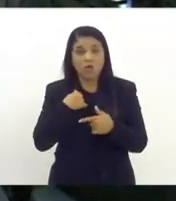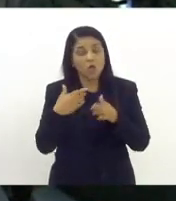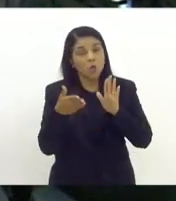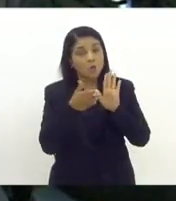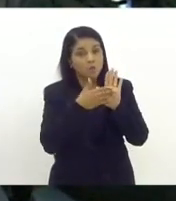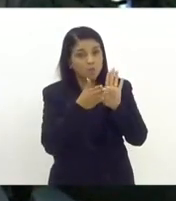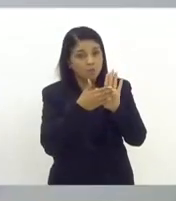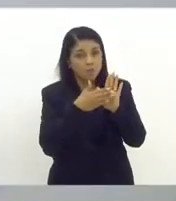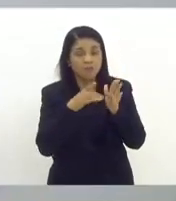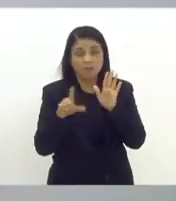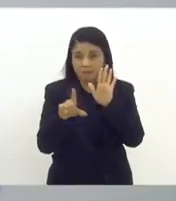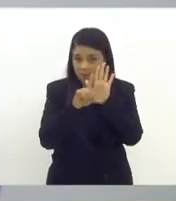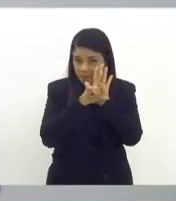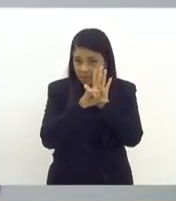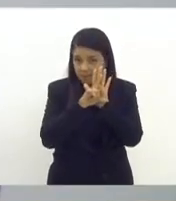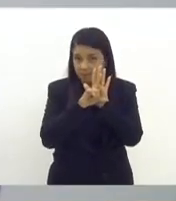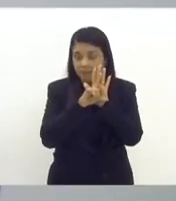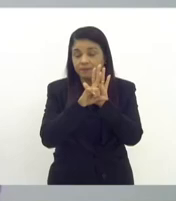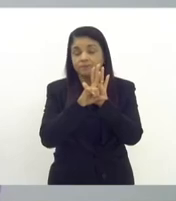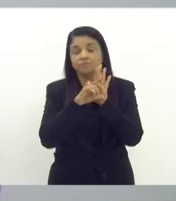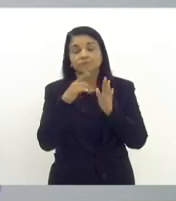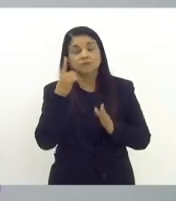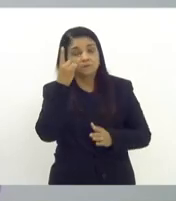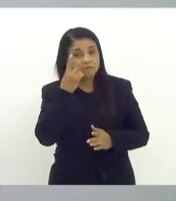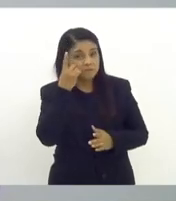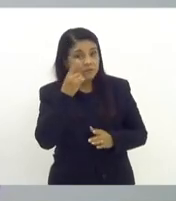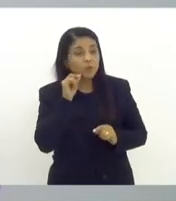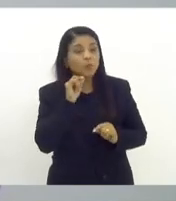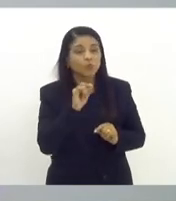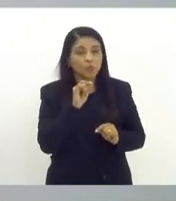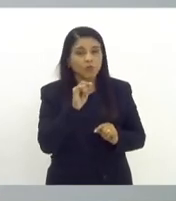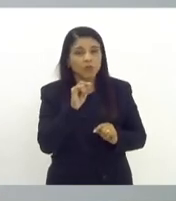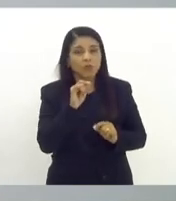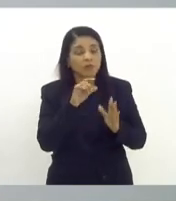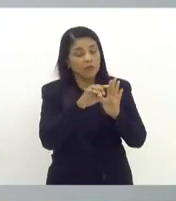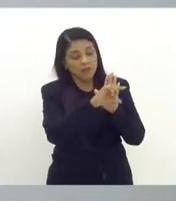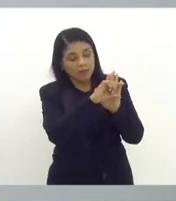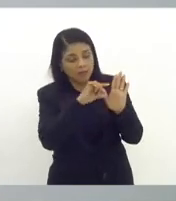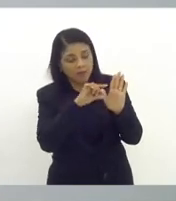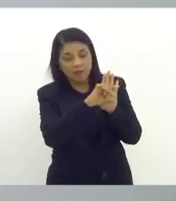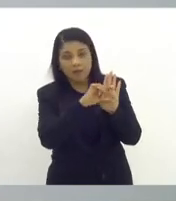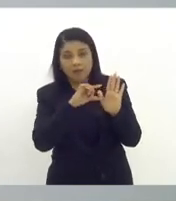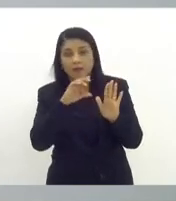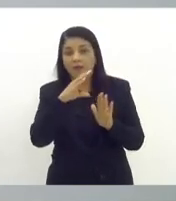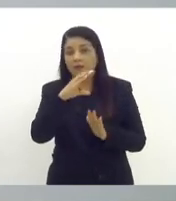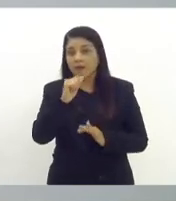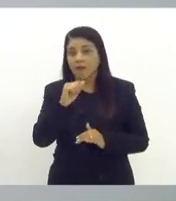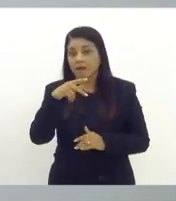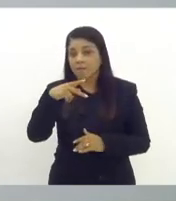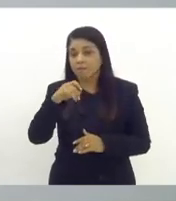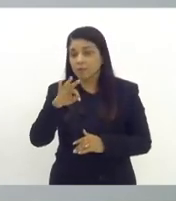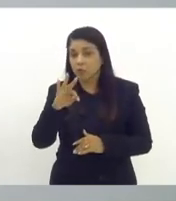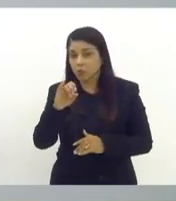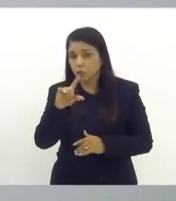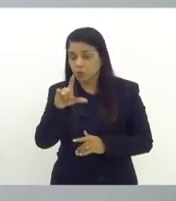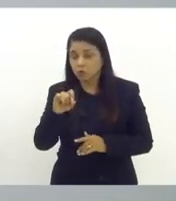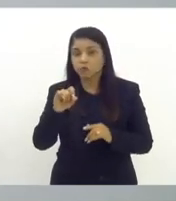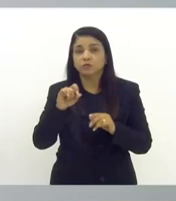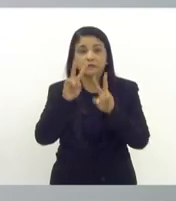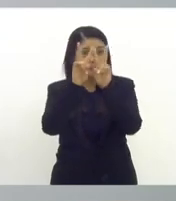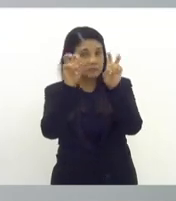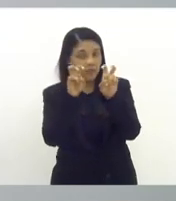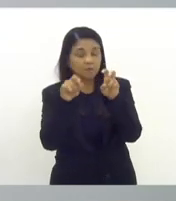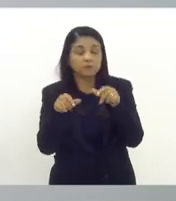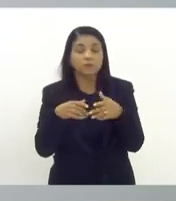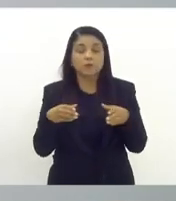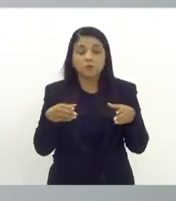de repente numa legislação deputada é que isso seja tratada de repente em capítulos e temáticos ó evento é bloco de